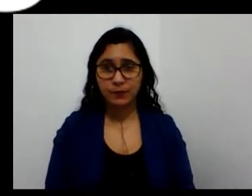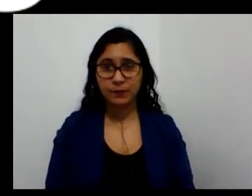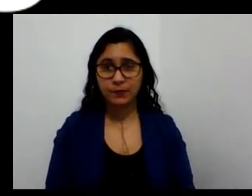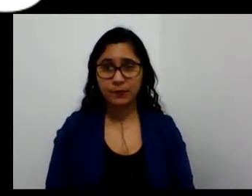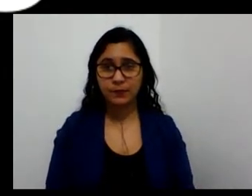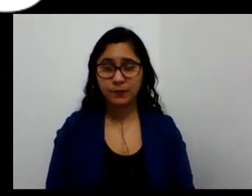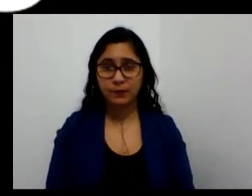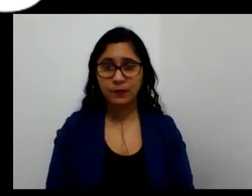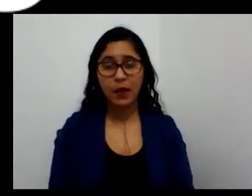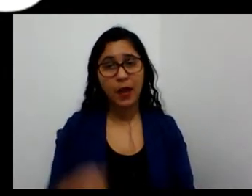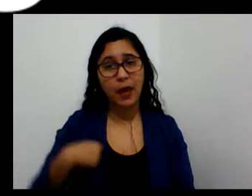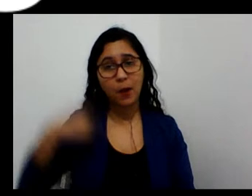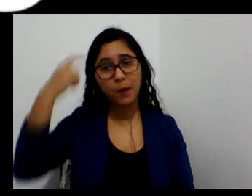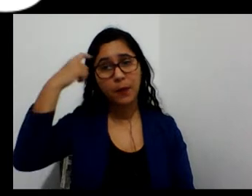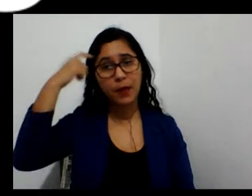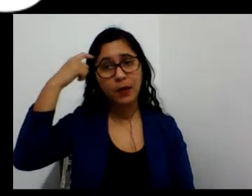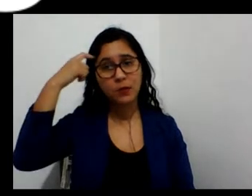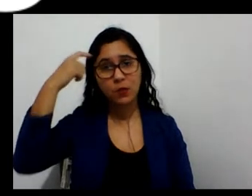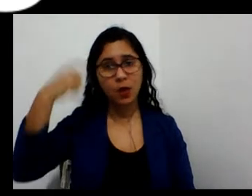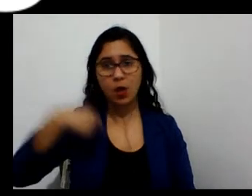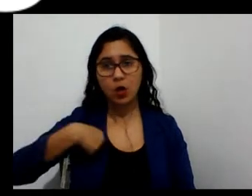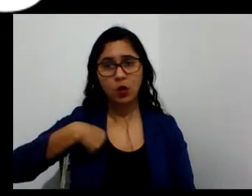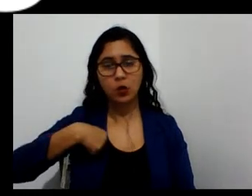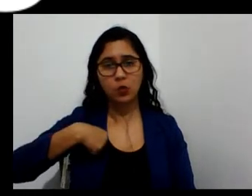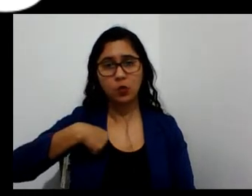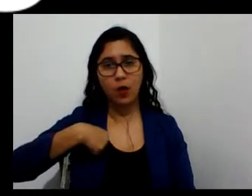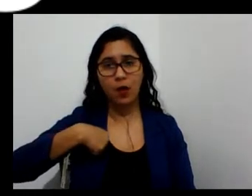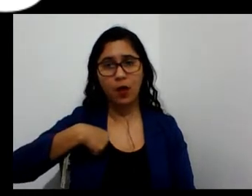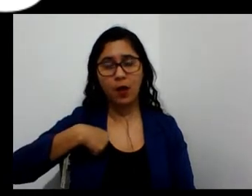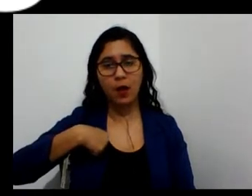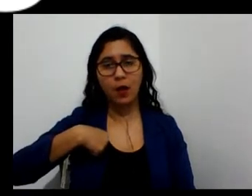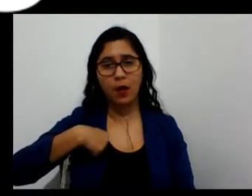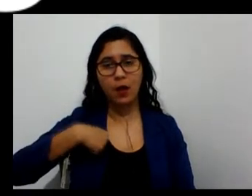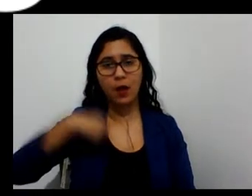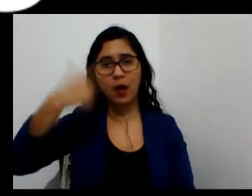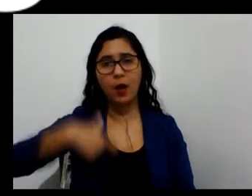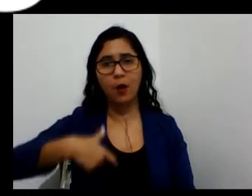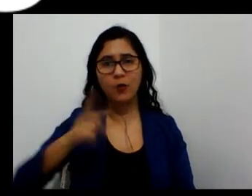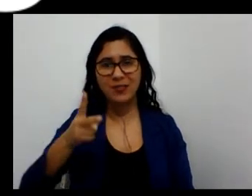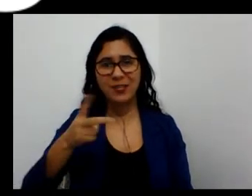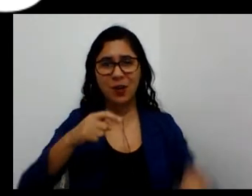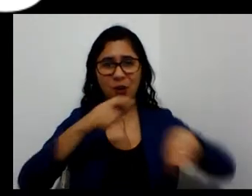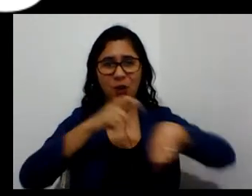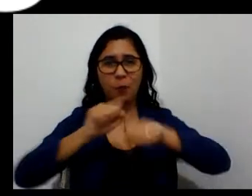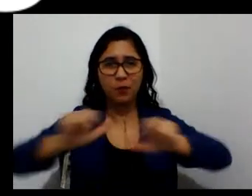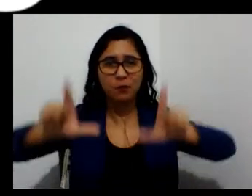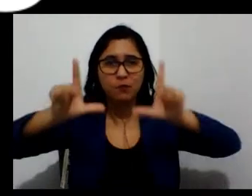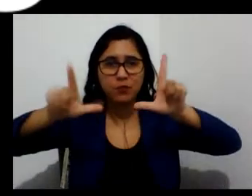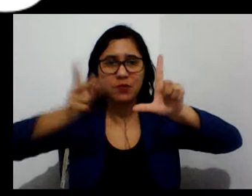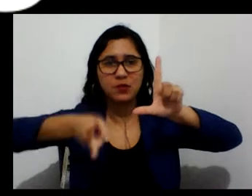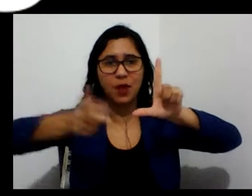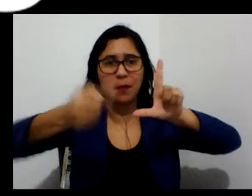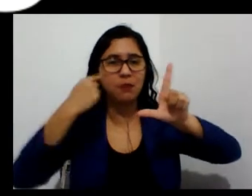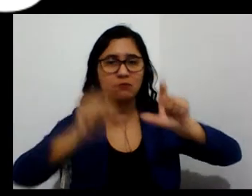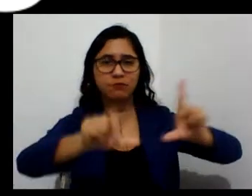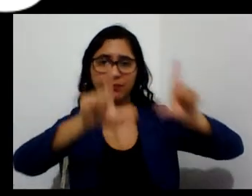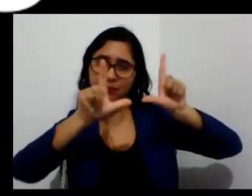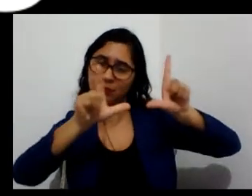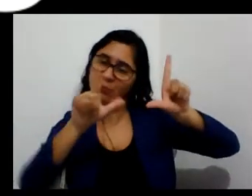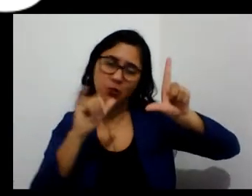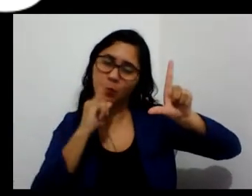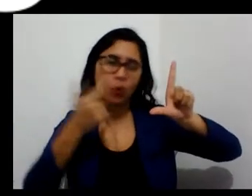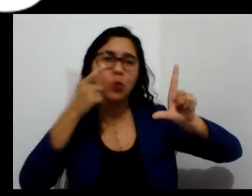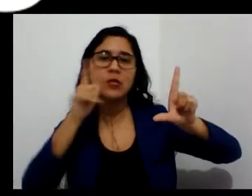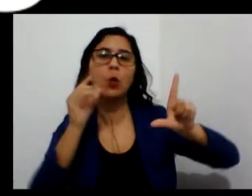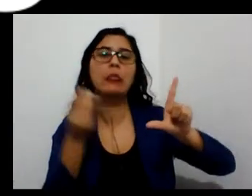Eu acredito que eu não seja, não tenha como eu garantir que o cronômetro fique visível na tela. Tá? Lamentavelmente, eu não